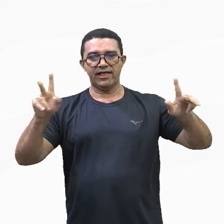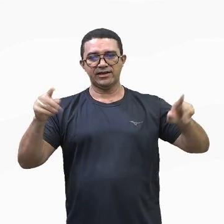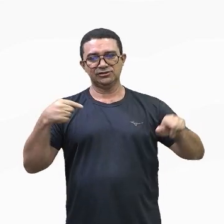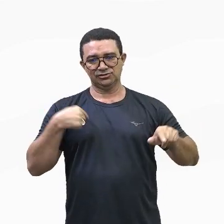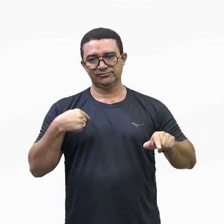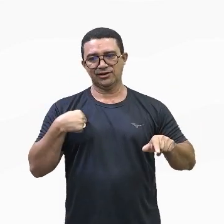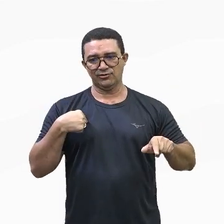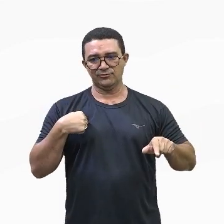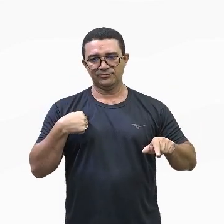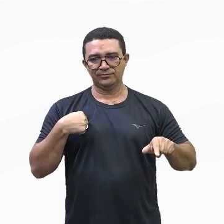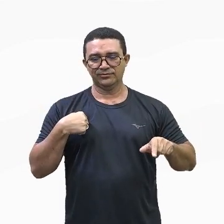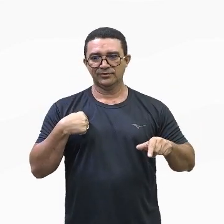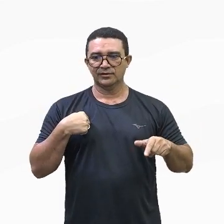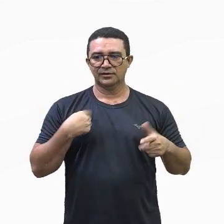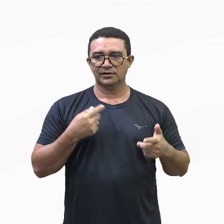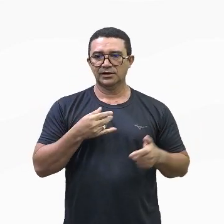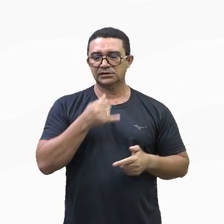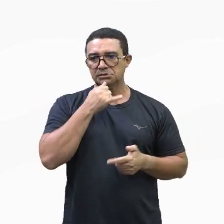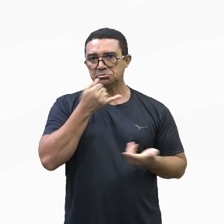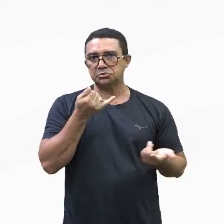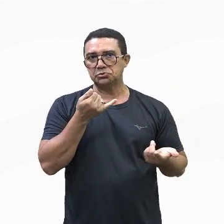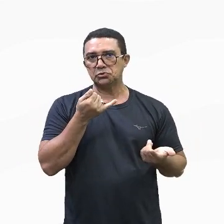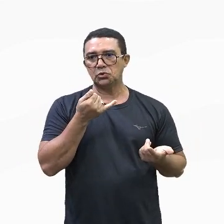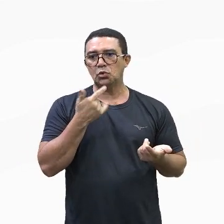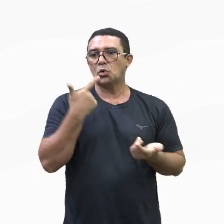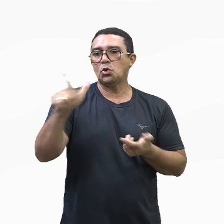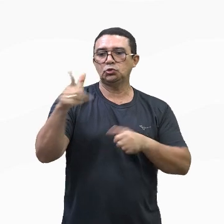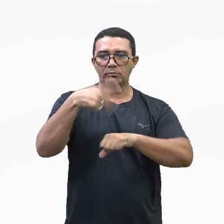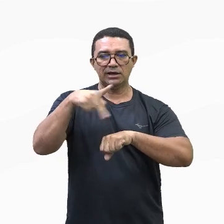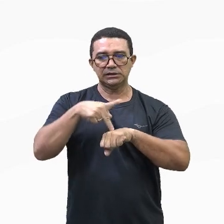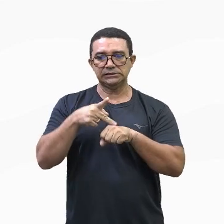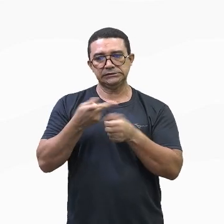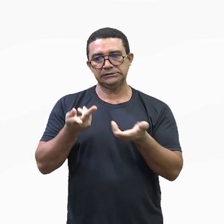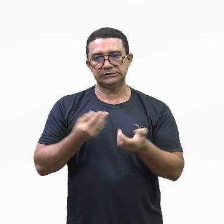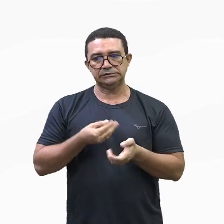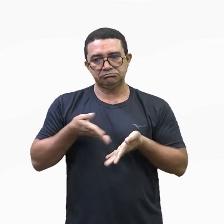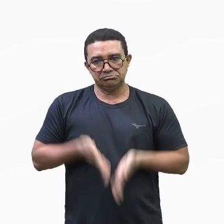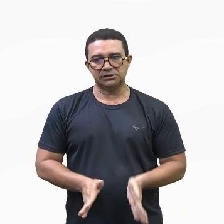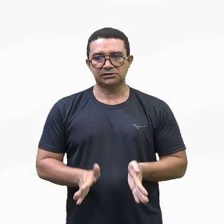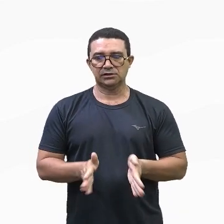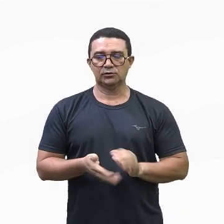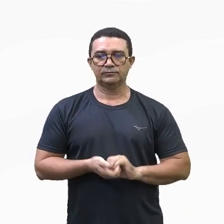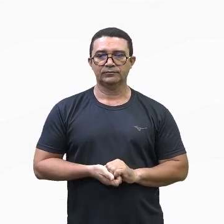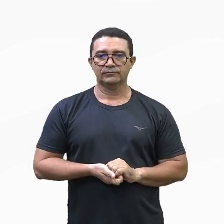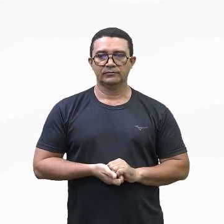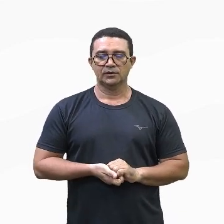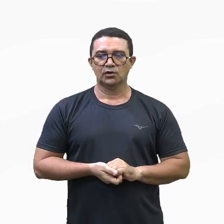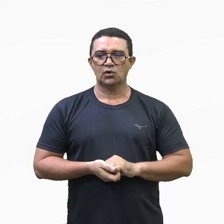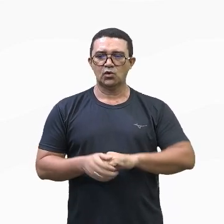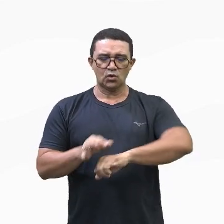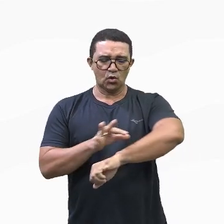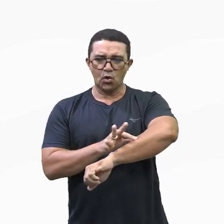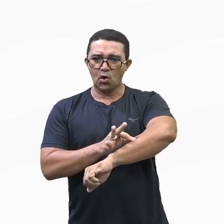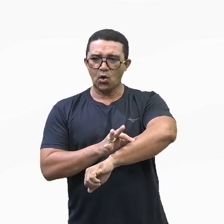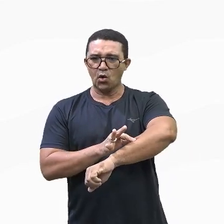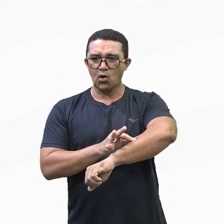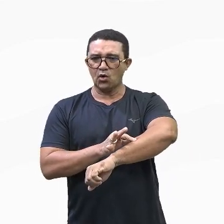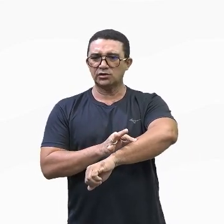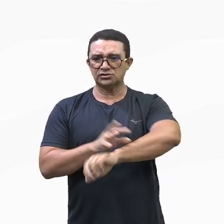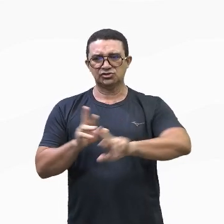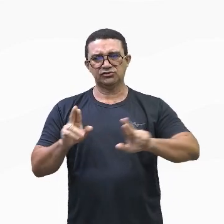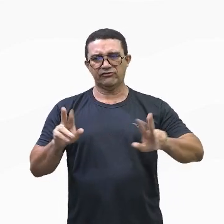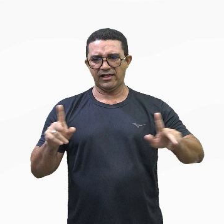somos diferentes, ou embora não sendo brasileiro, certo? Ou embora não tendo a mesma cor da minha pele, ou